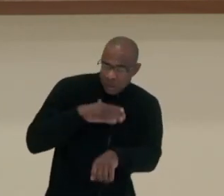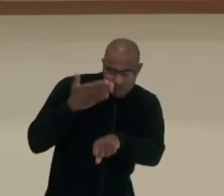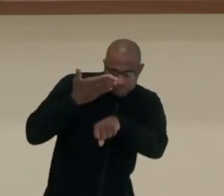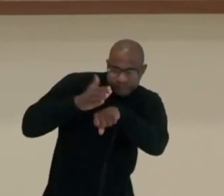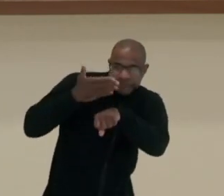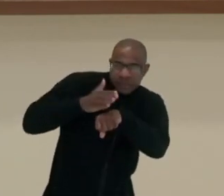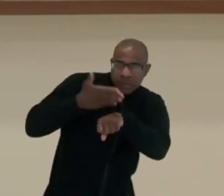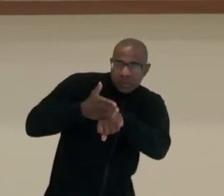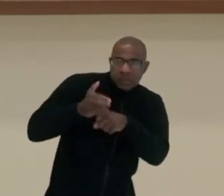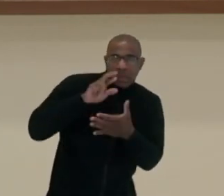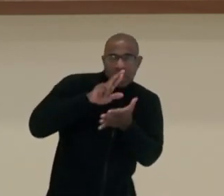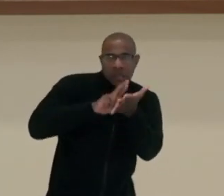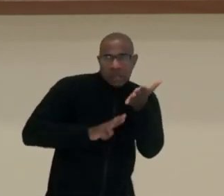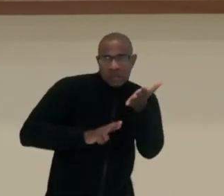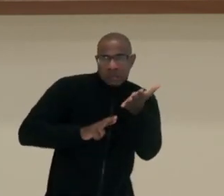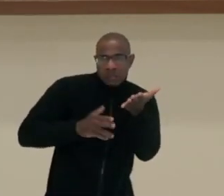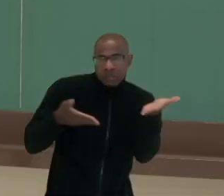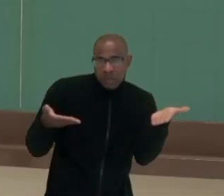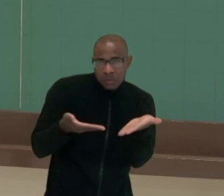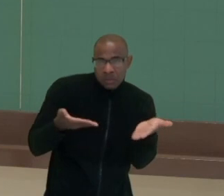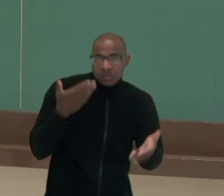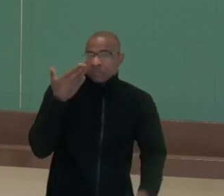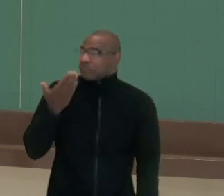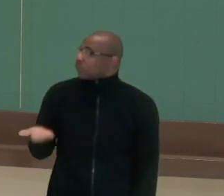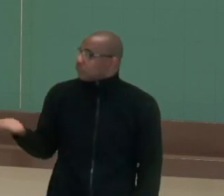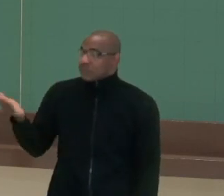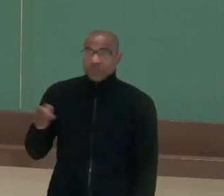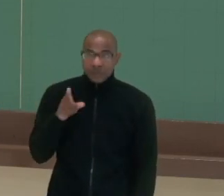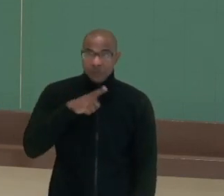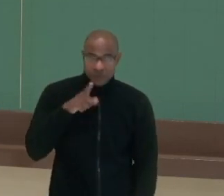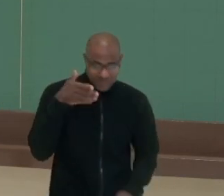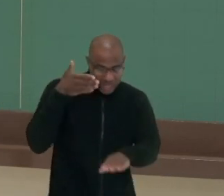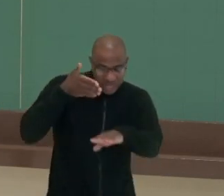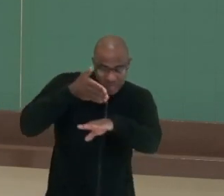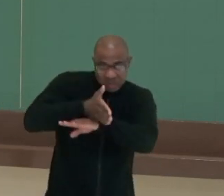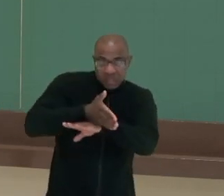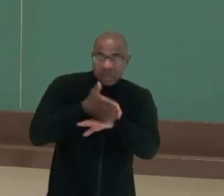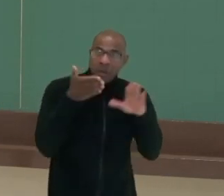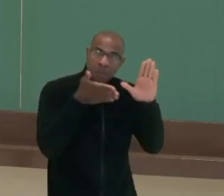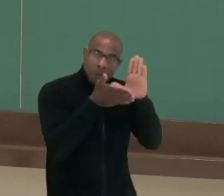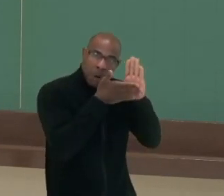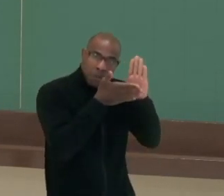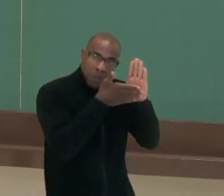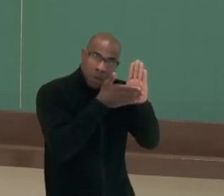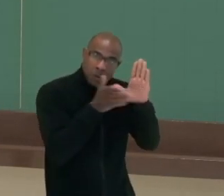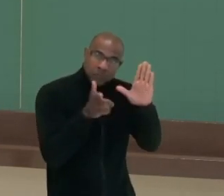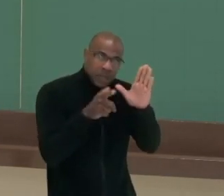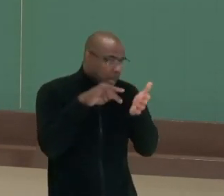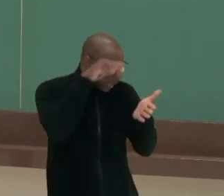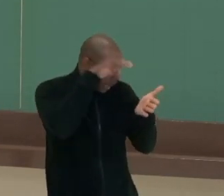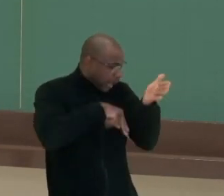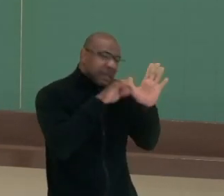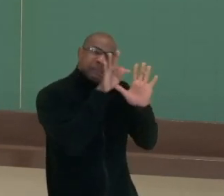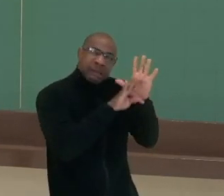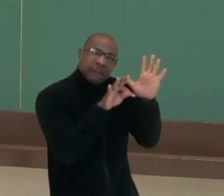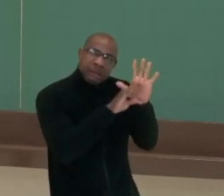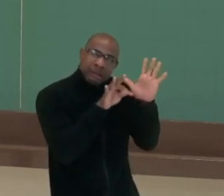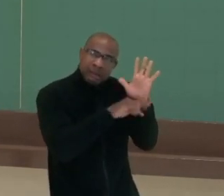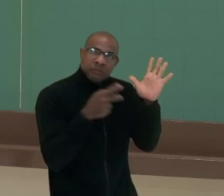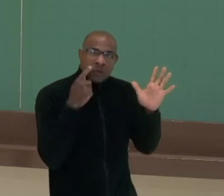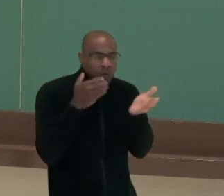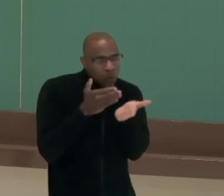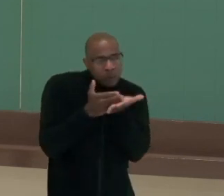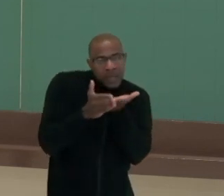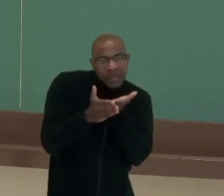Redação Paraná? Porque quando você acessa a proposta, lê os textos motivadores e